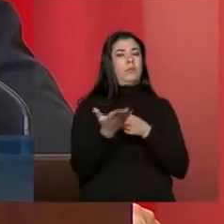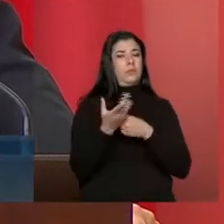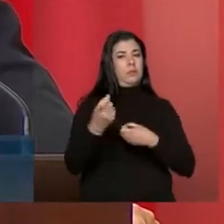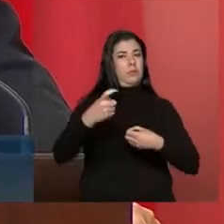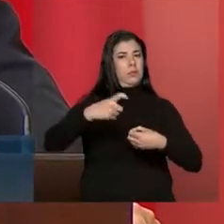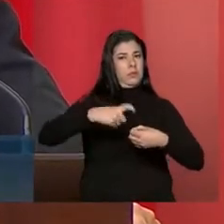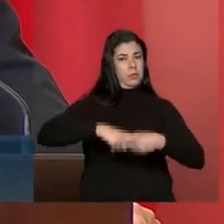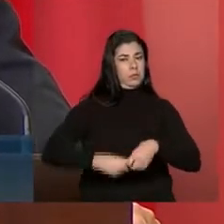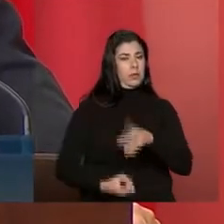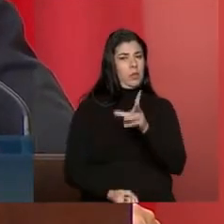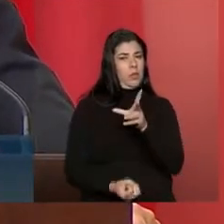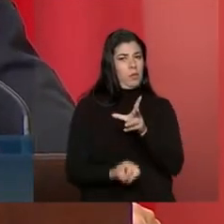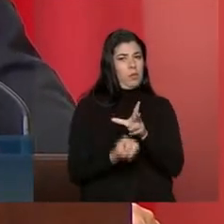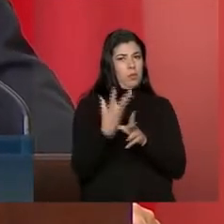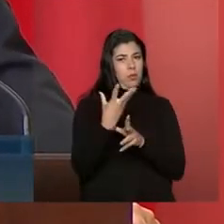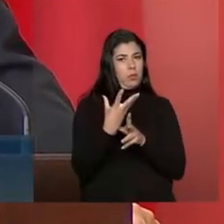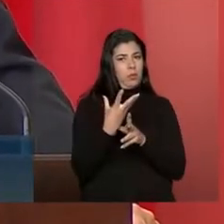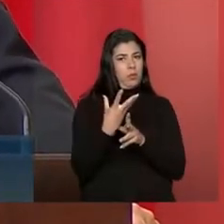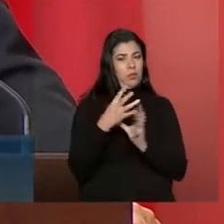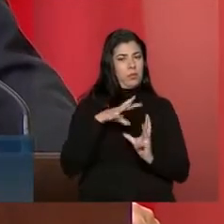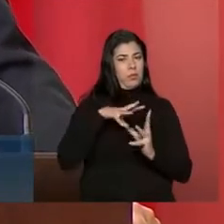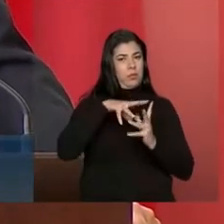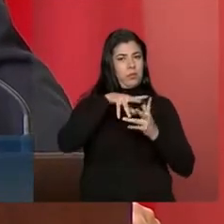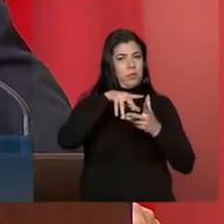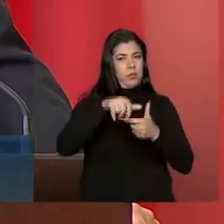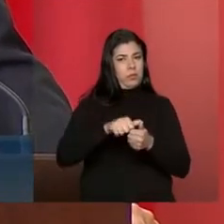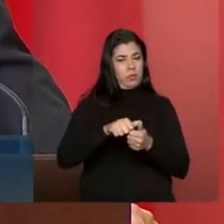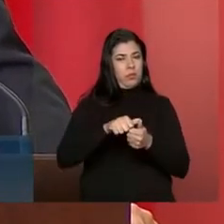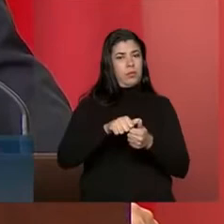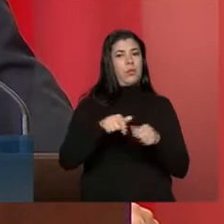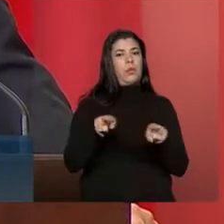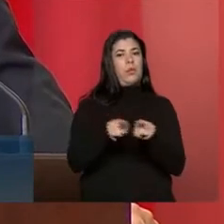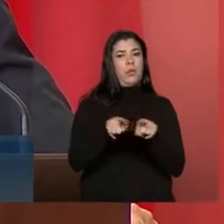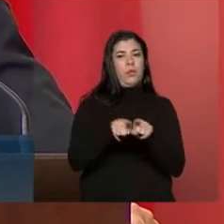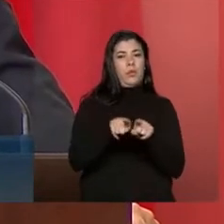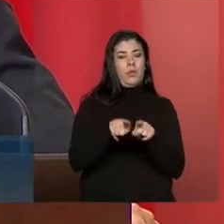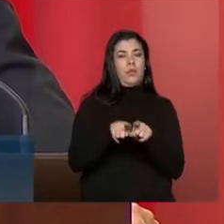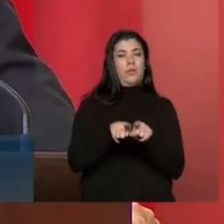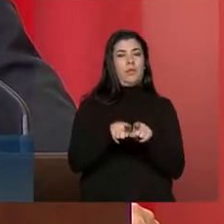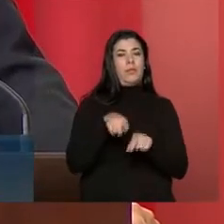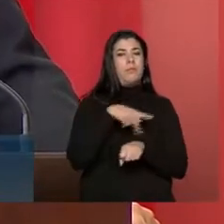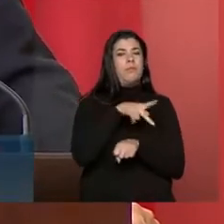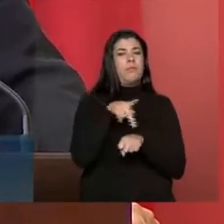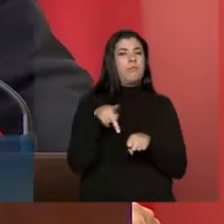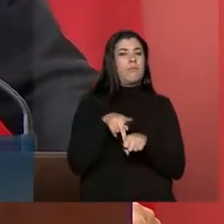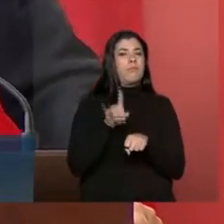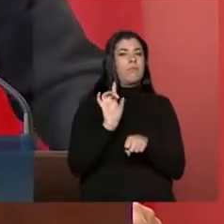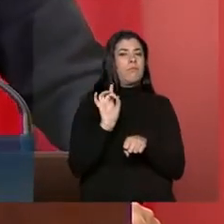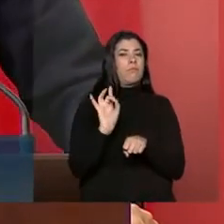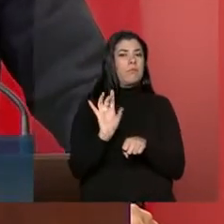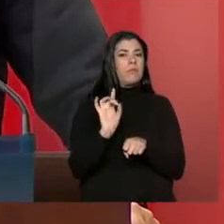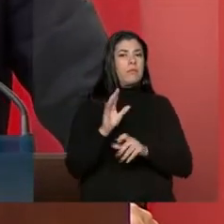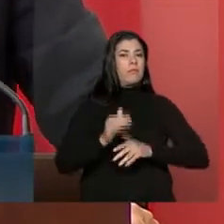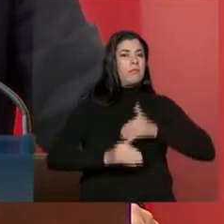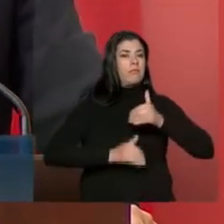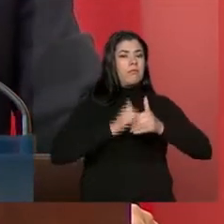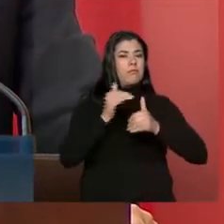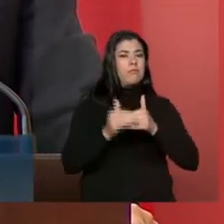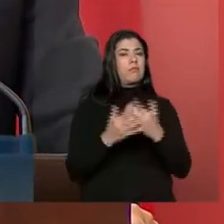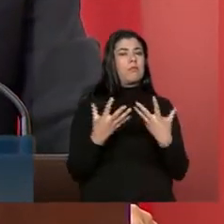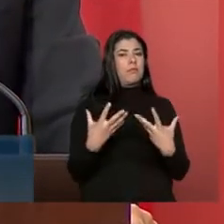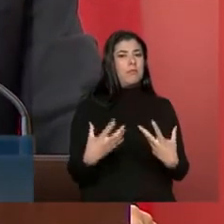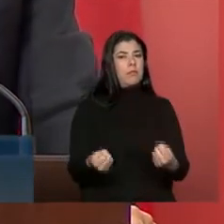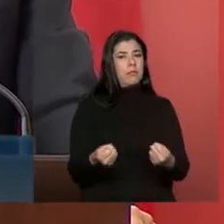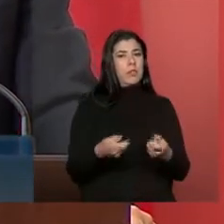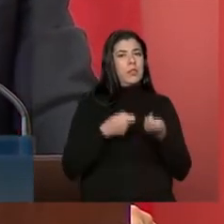produtiva internacional e, particularmente, nos países em desenvolvimento, vamos criar